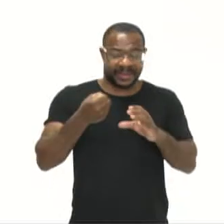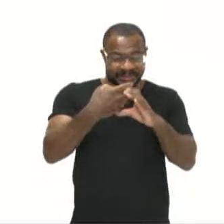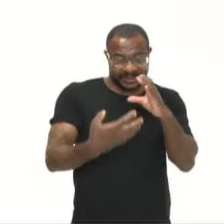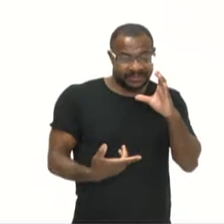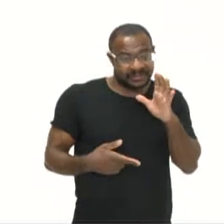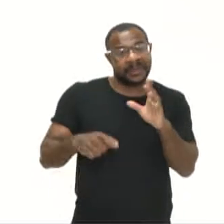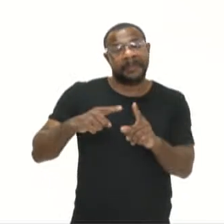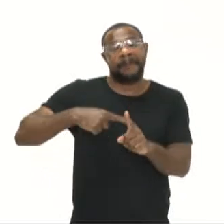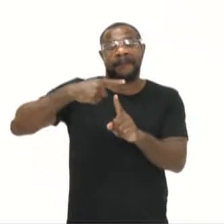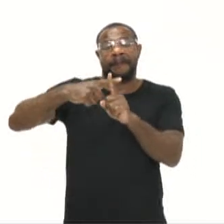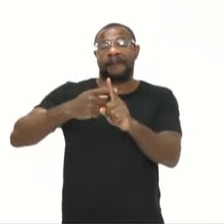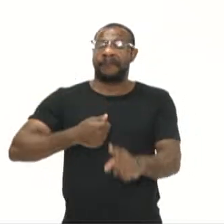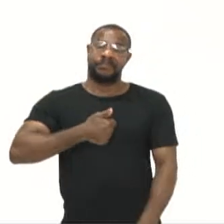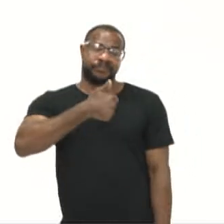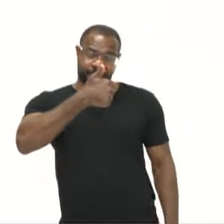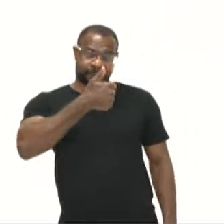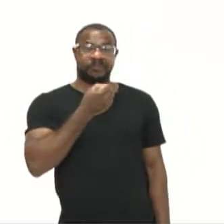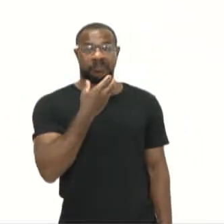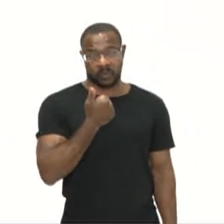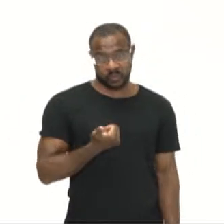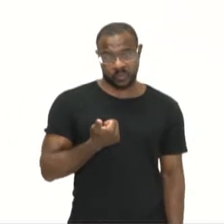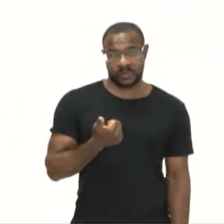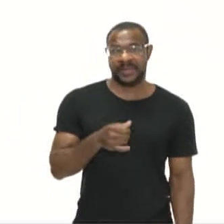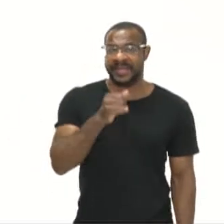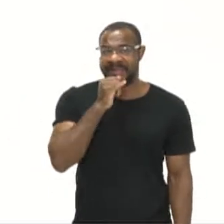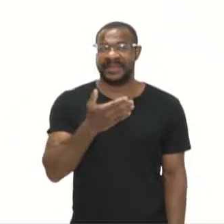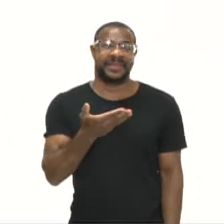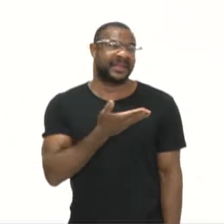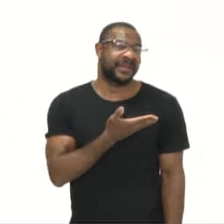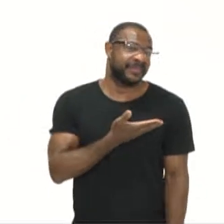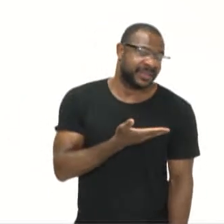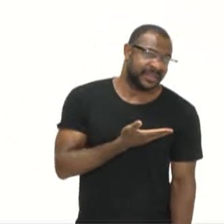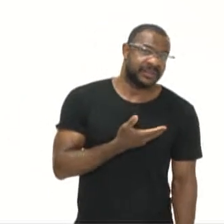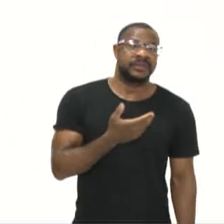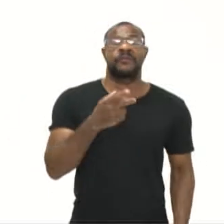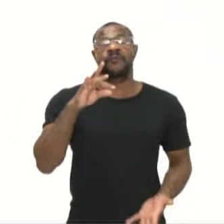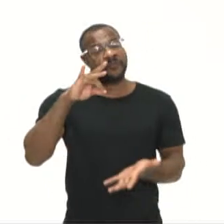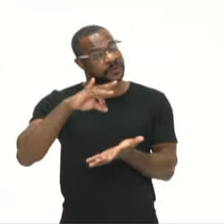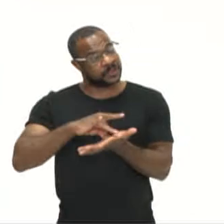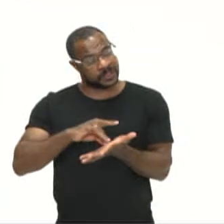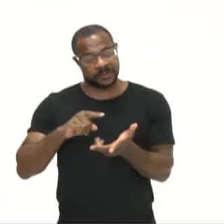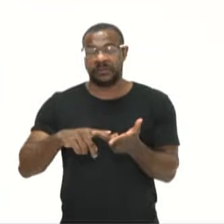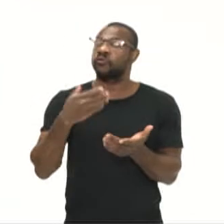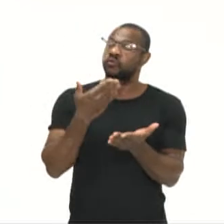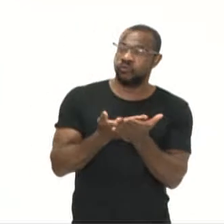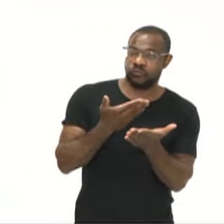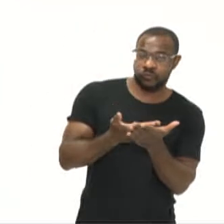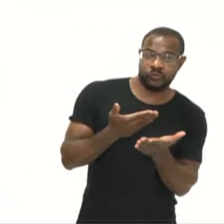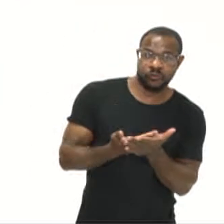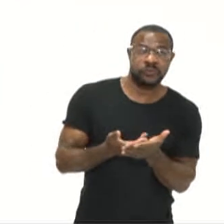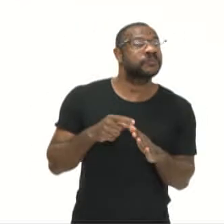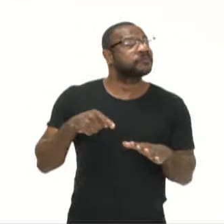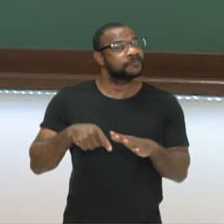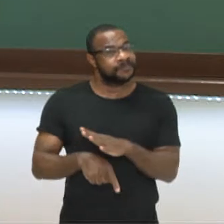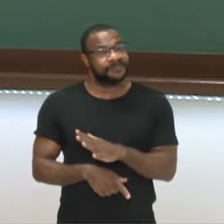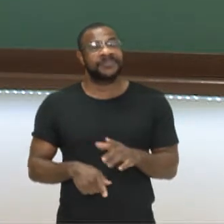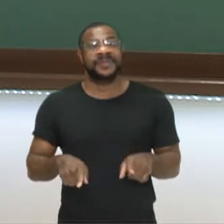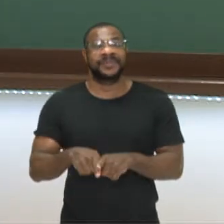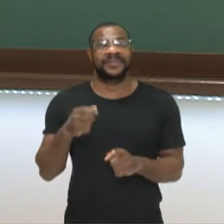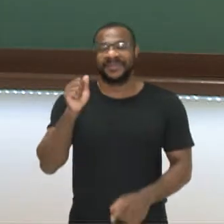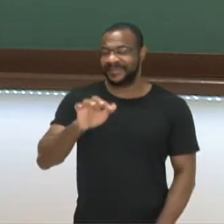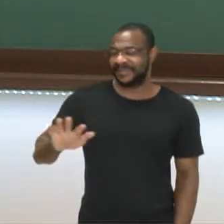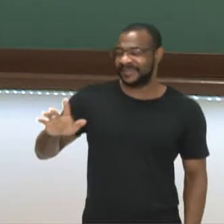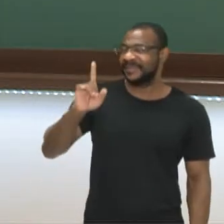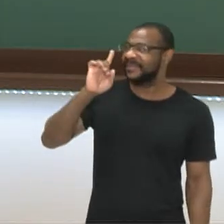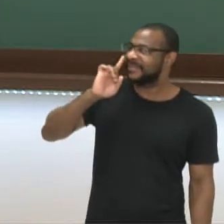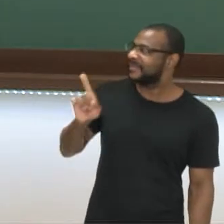nós temos. Como, por exemplo, ser muito amigo, ser muito sincero, ser muito estudioso. Essa imagem que eu coloquei, inclusive, é para você